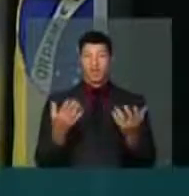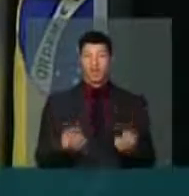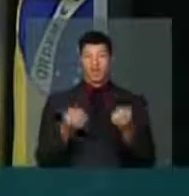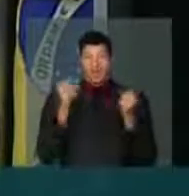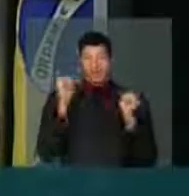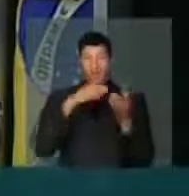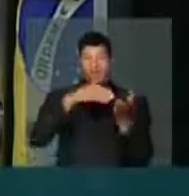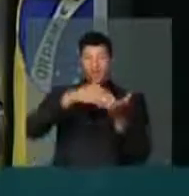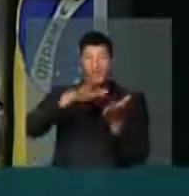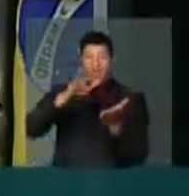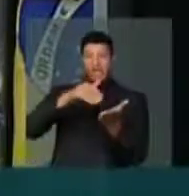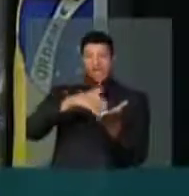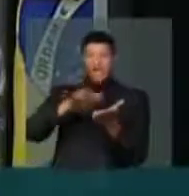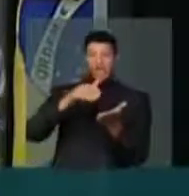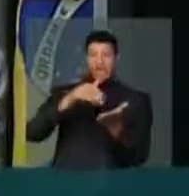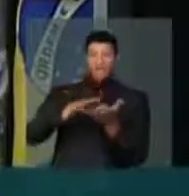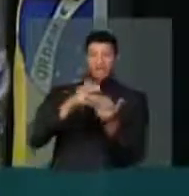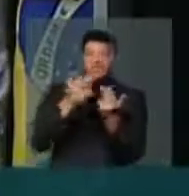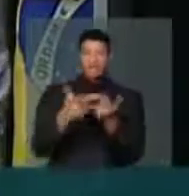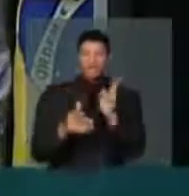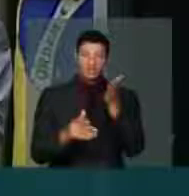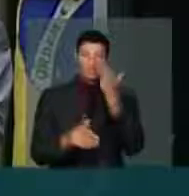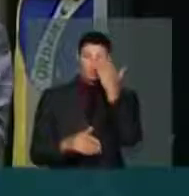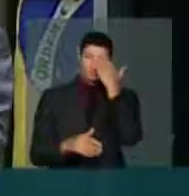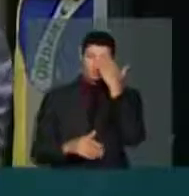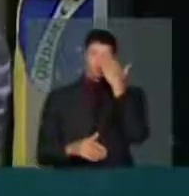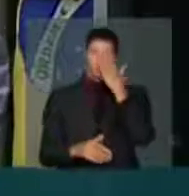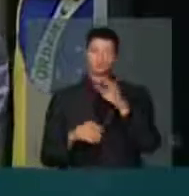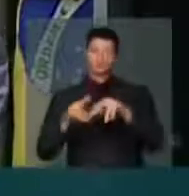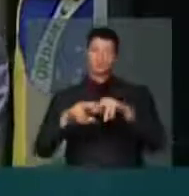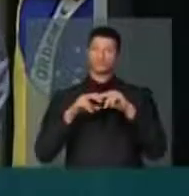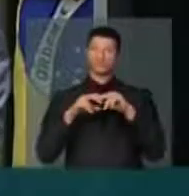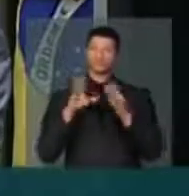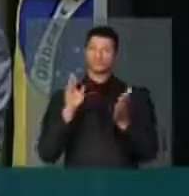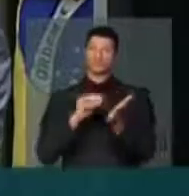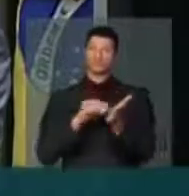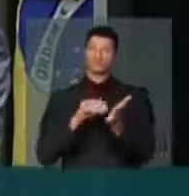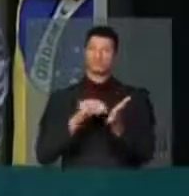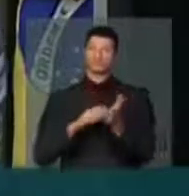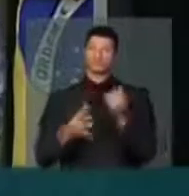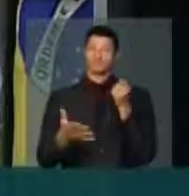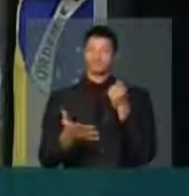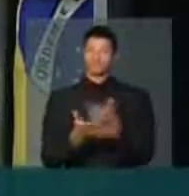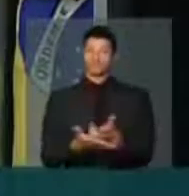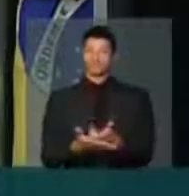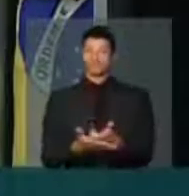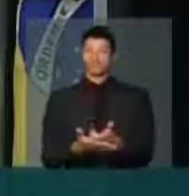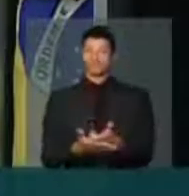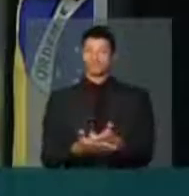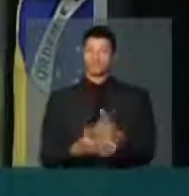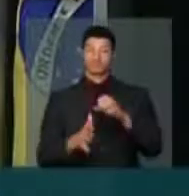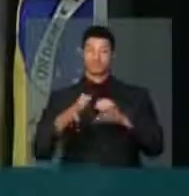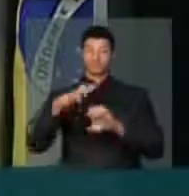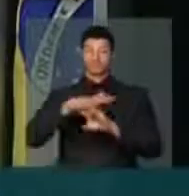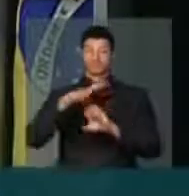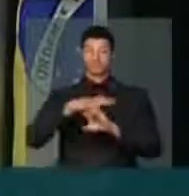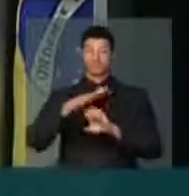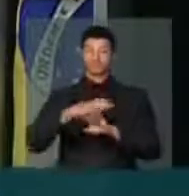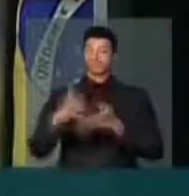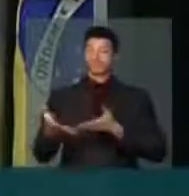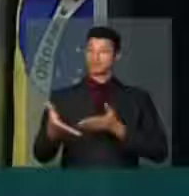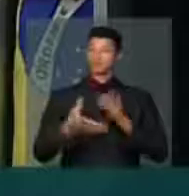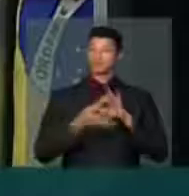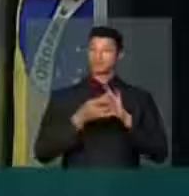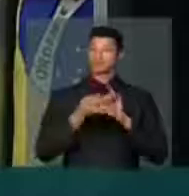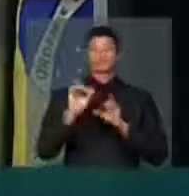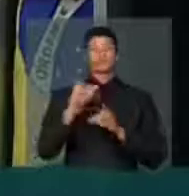pesadas demissões, como Vossa Excelência sabe, fruto da falta de pagamento das empresas